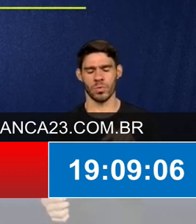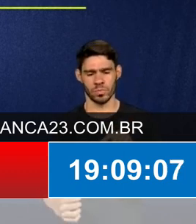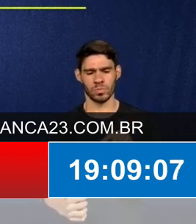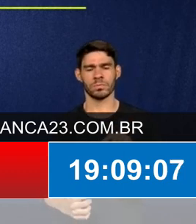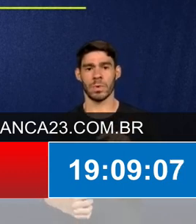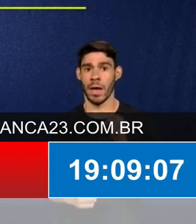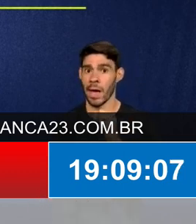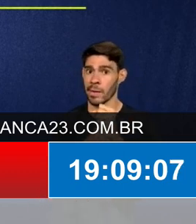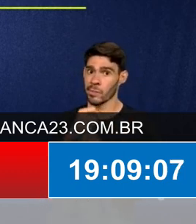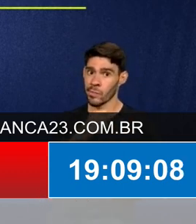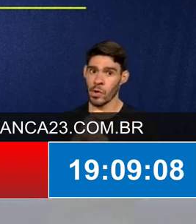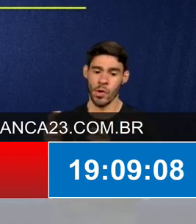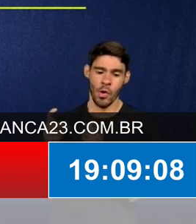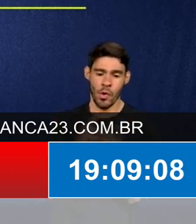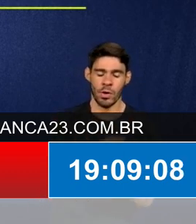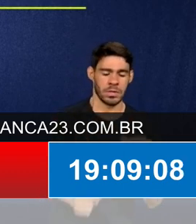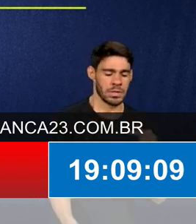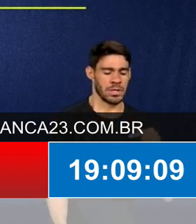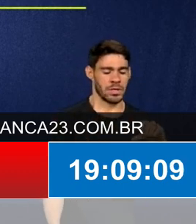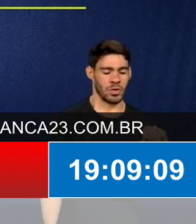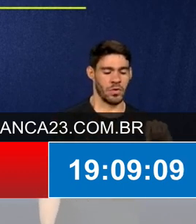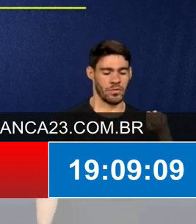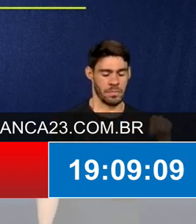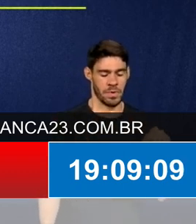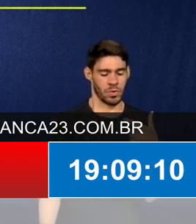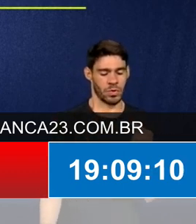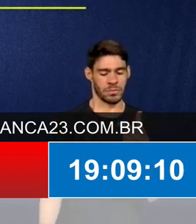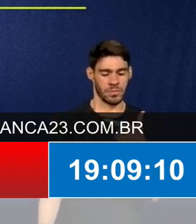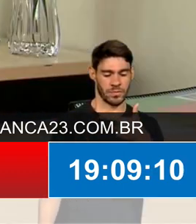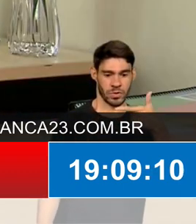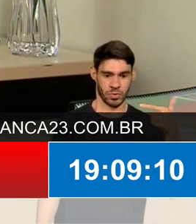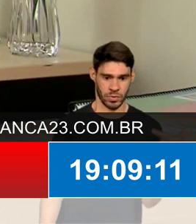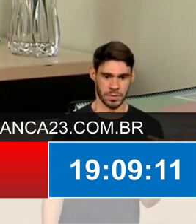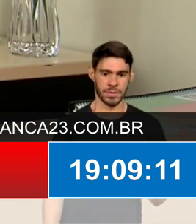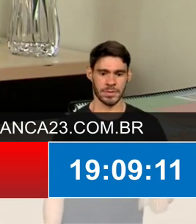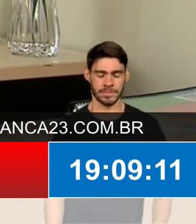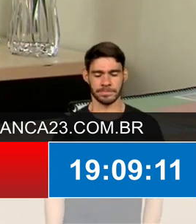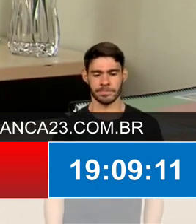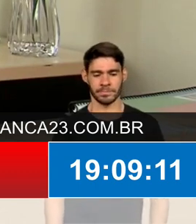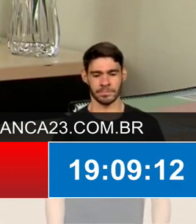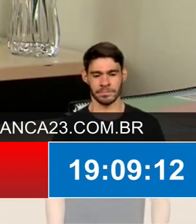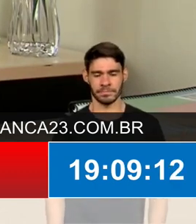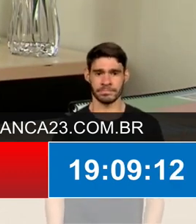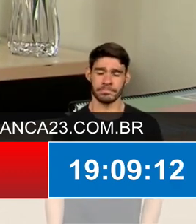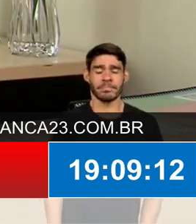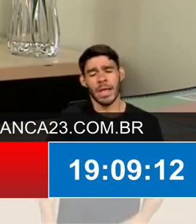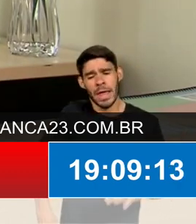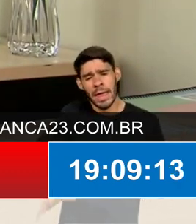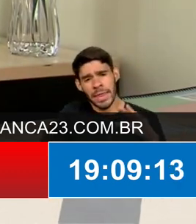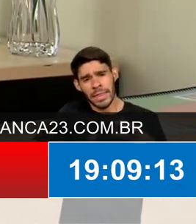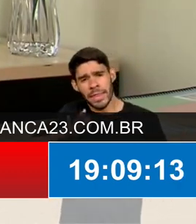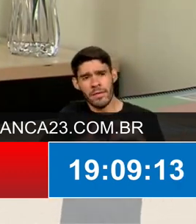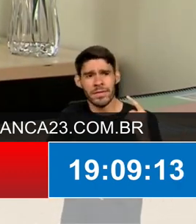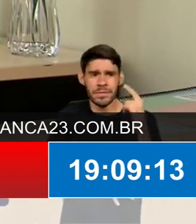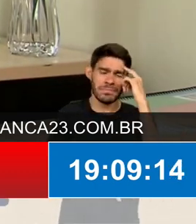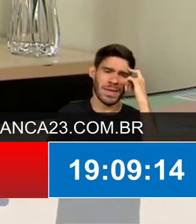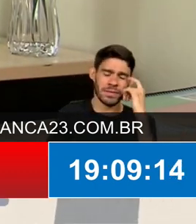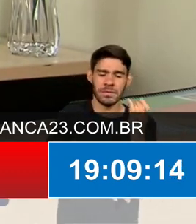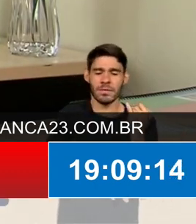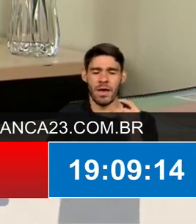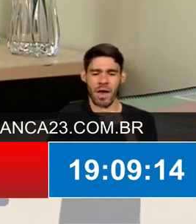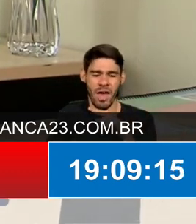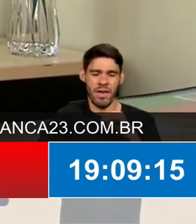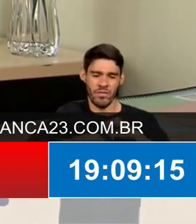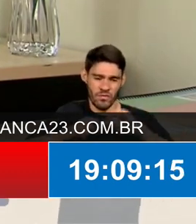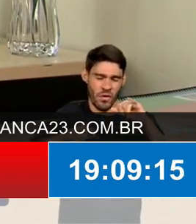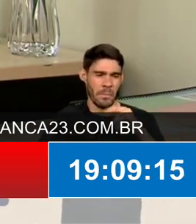ano passado, contra 79 mil em 2022. A gente talvez possa até pensar que esses dados